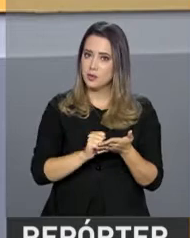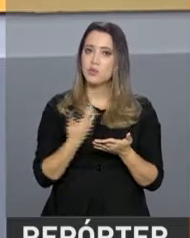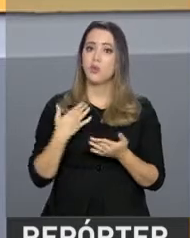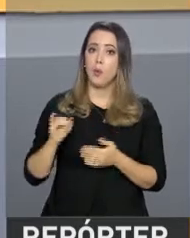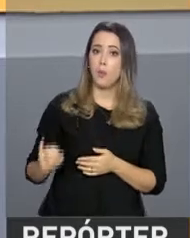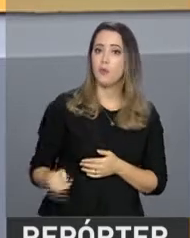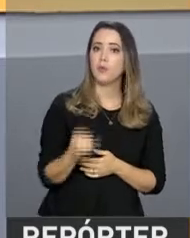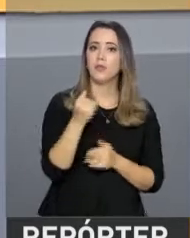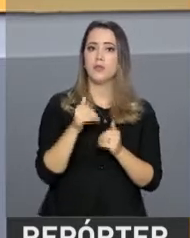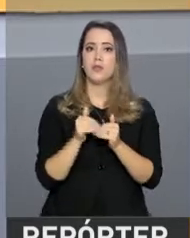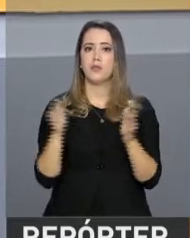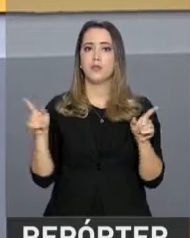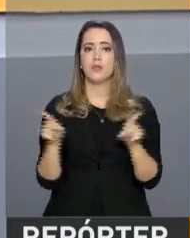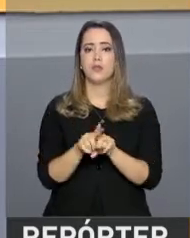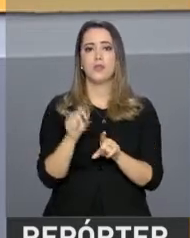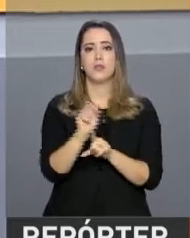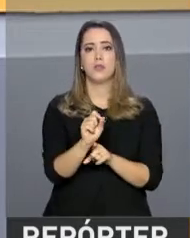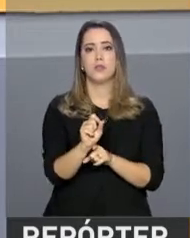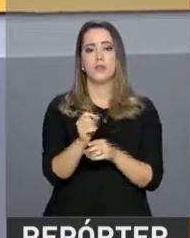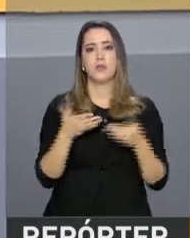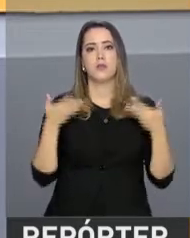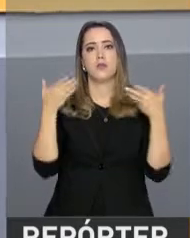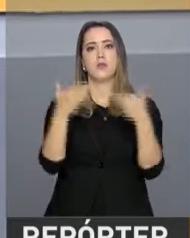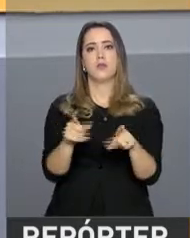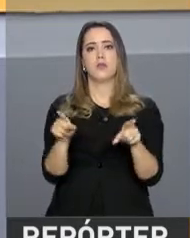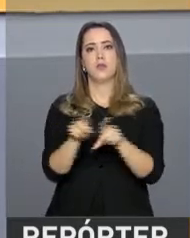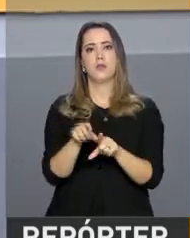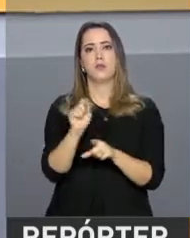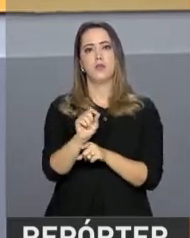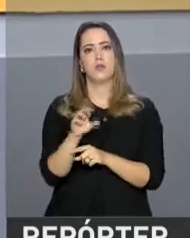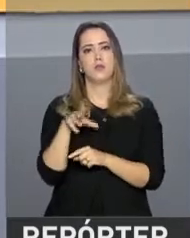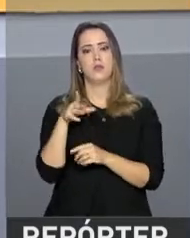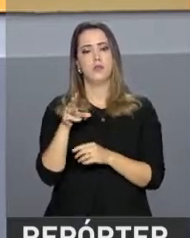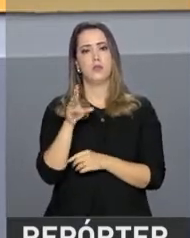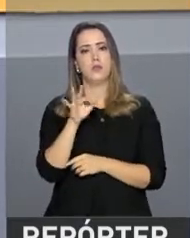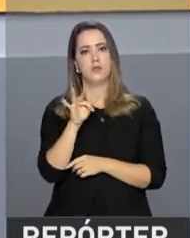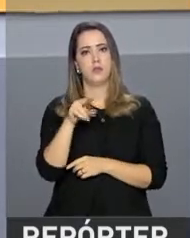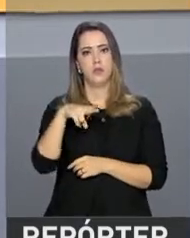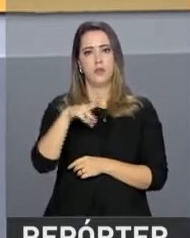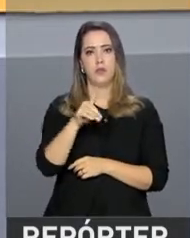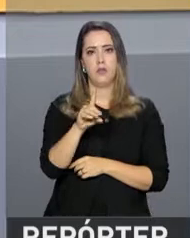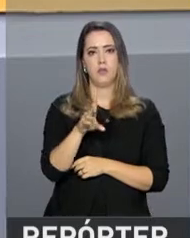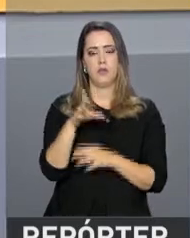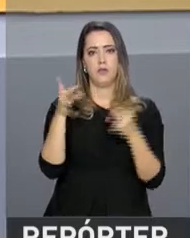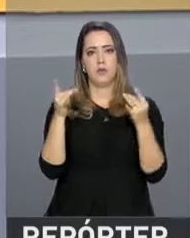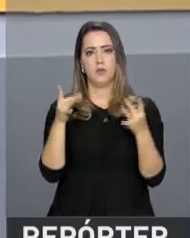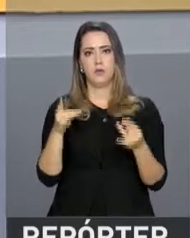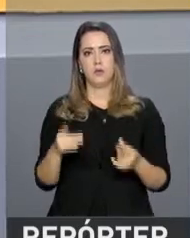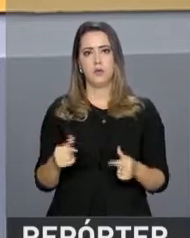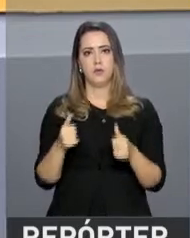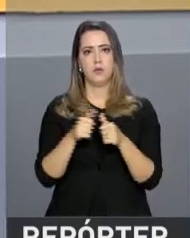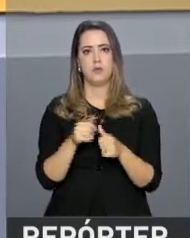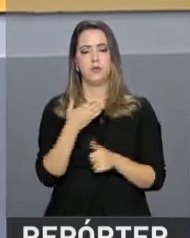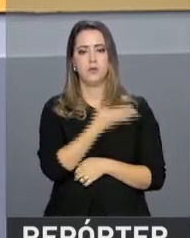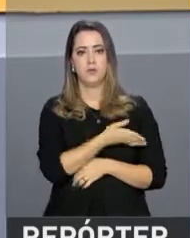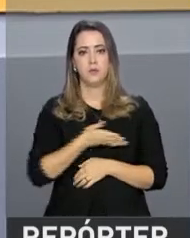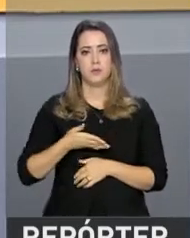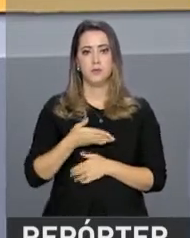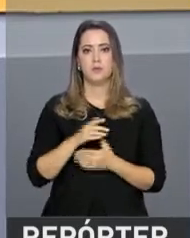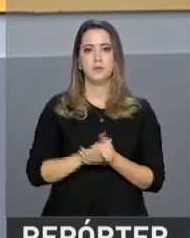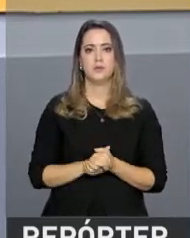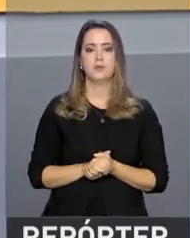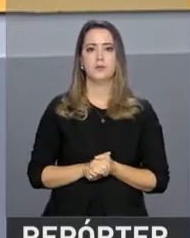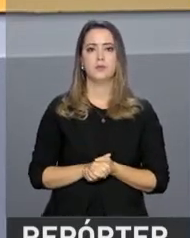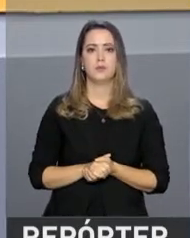abertas as chances de participar no site do fnde é todas as informações estão lá eo formulário para